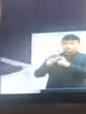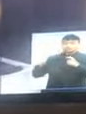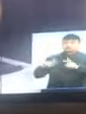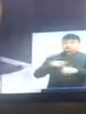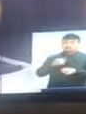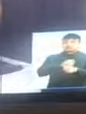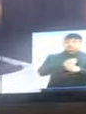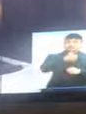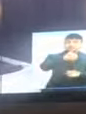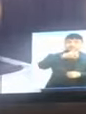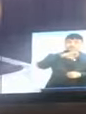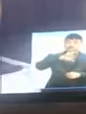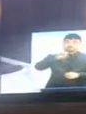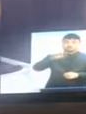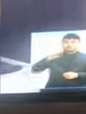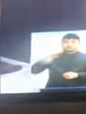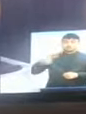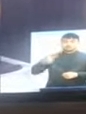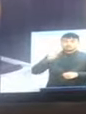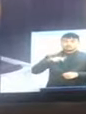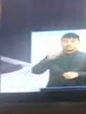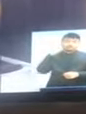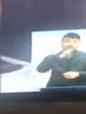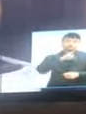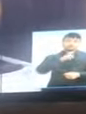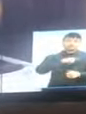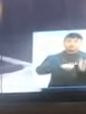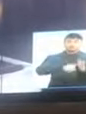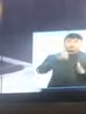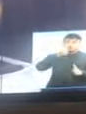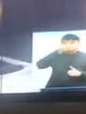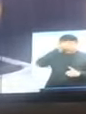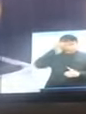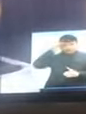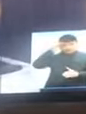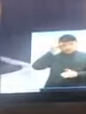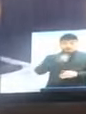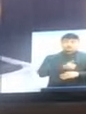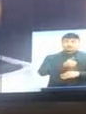1987. E foi o seu primeiro prefeito de